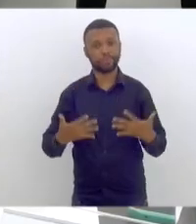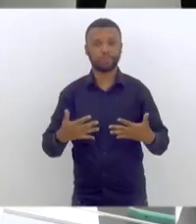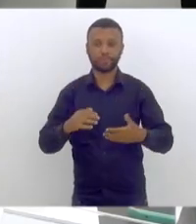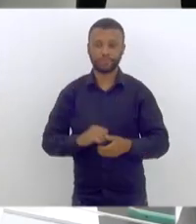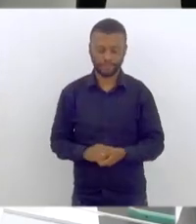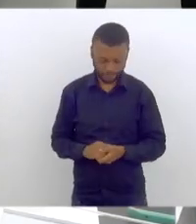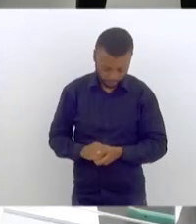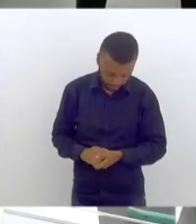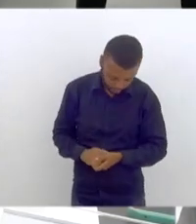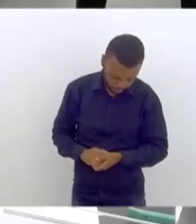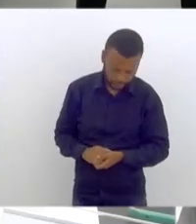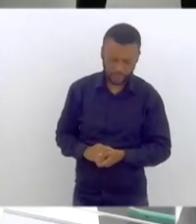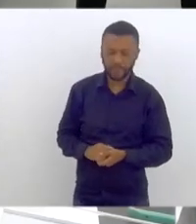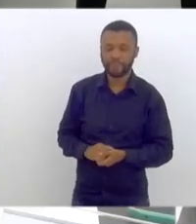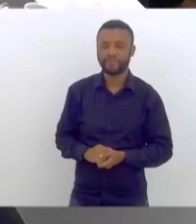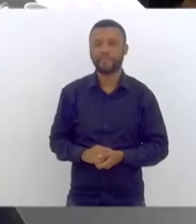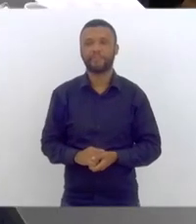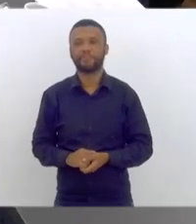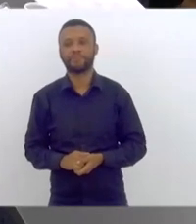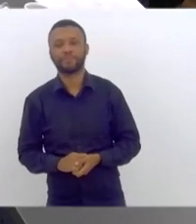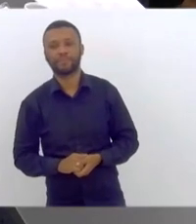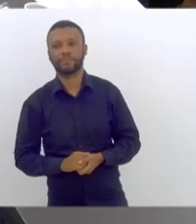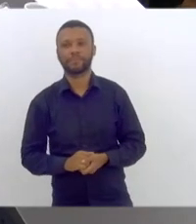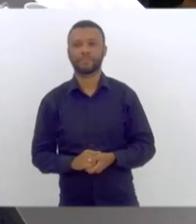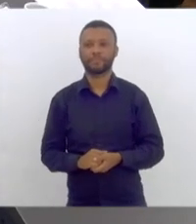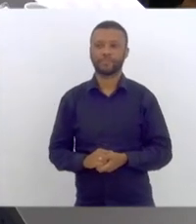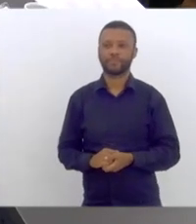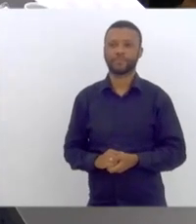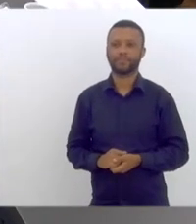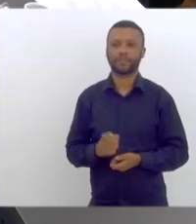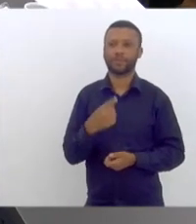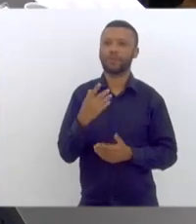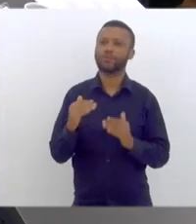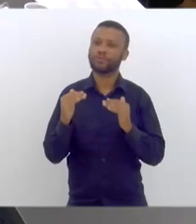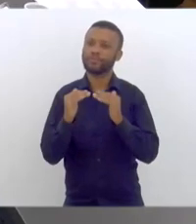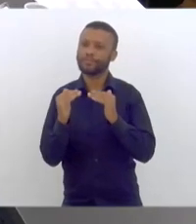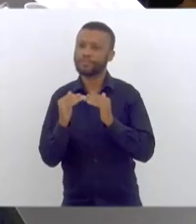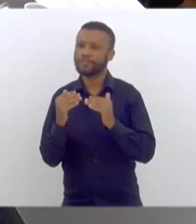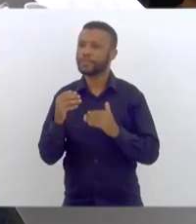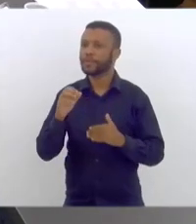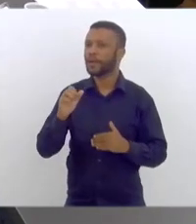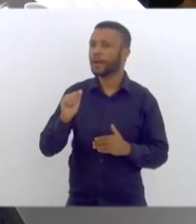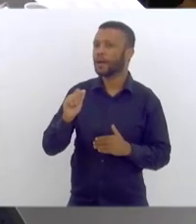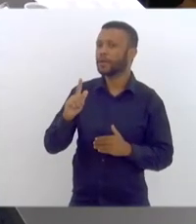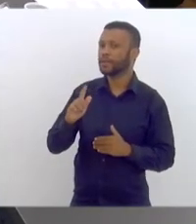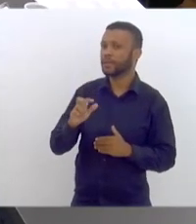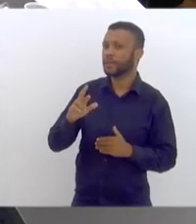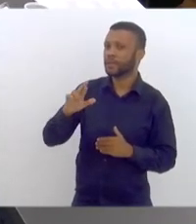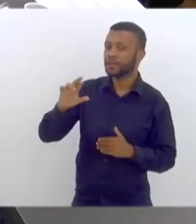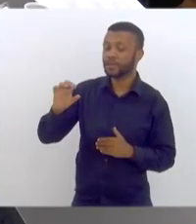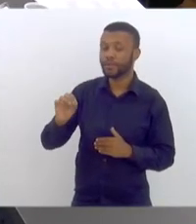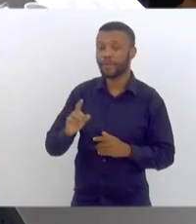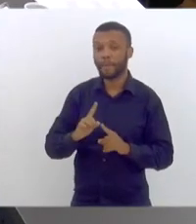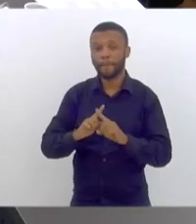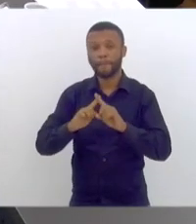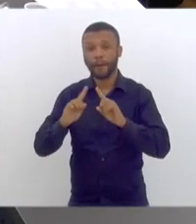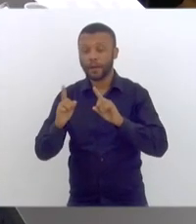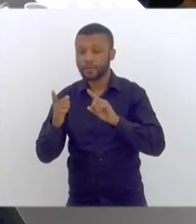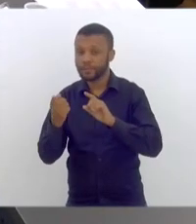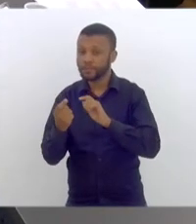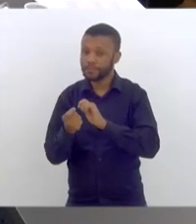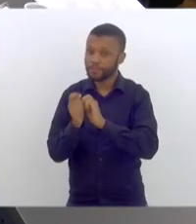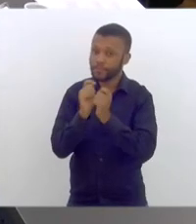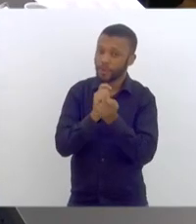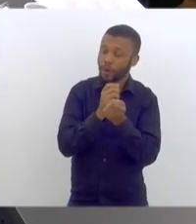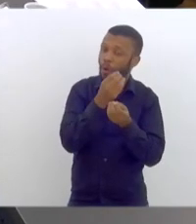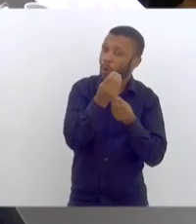nós confiamos muito no processo da lingerie Ela poderia executivo confia muito na na forma como